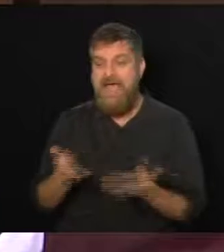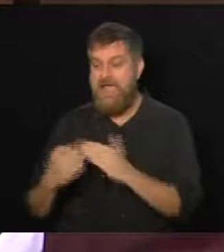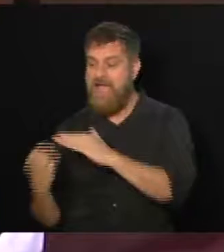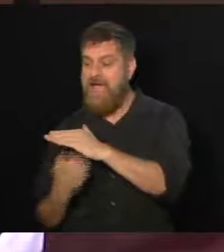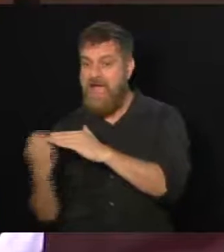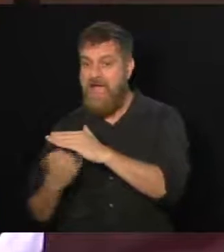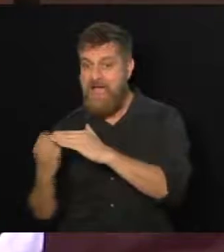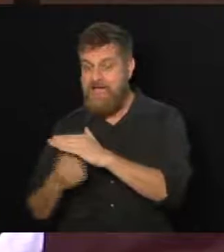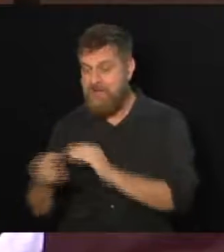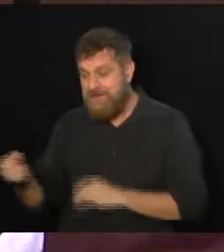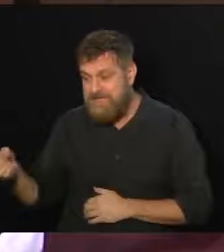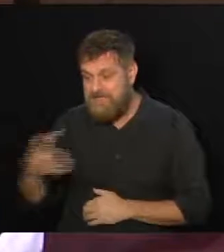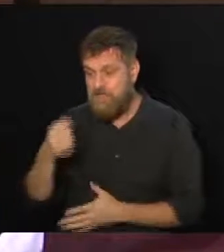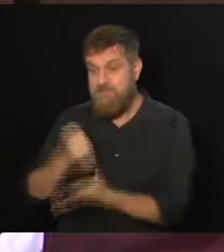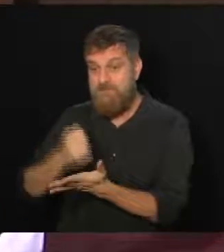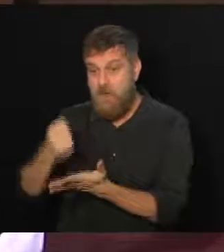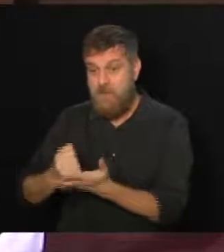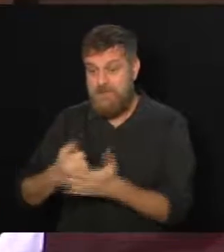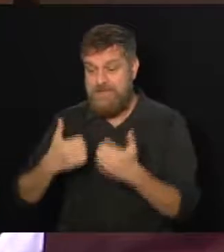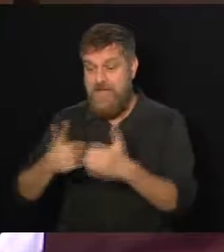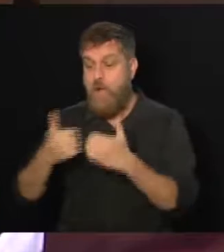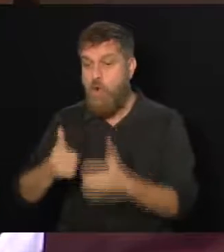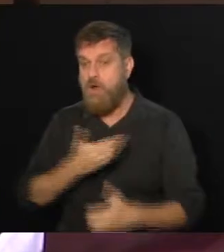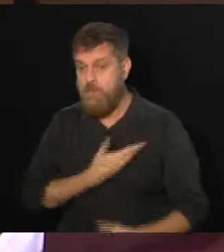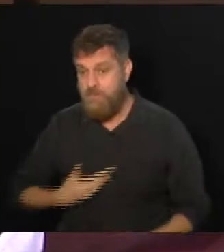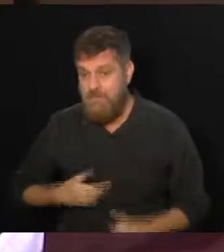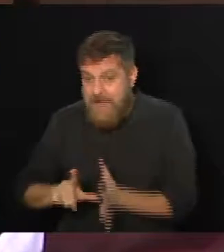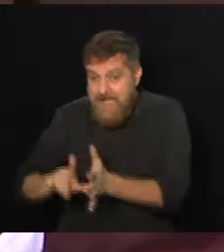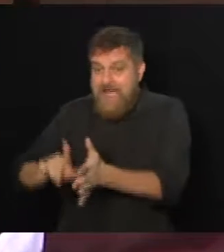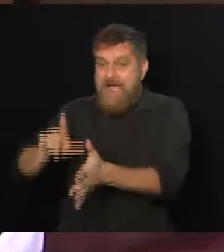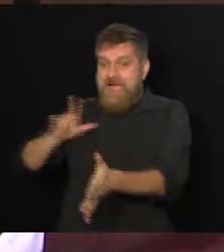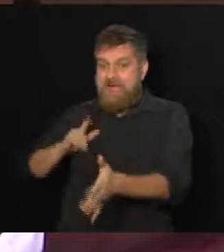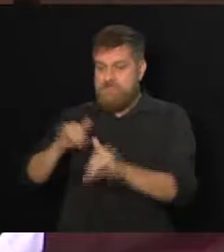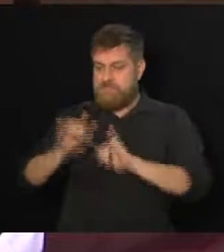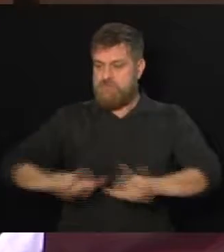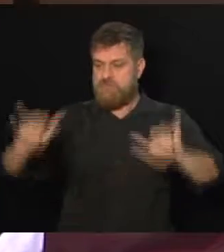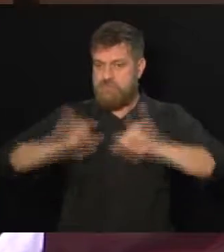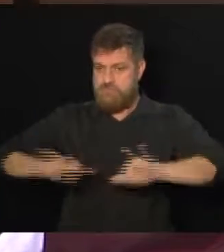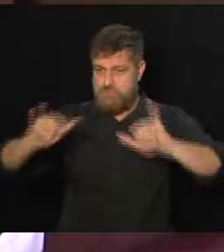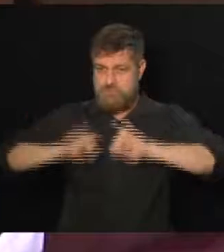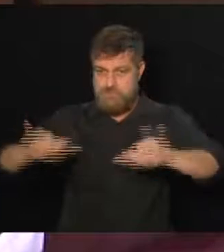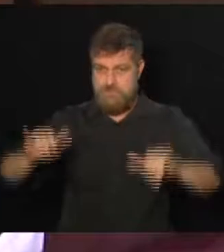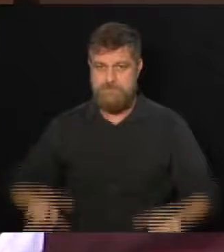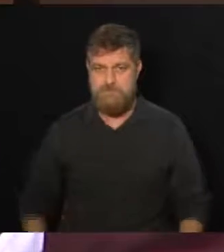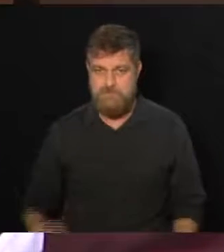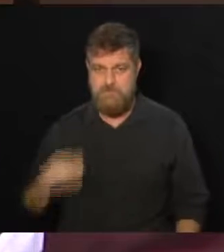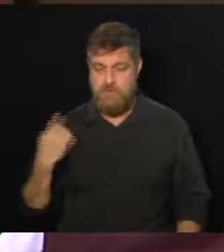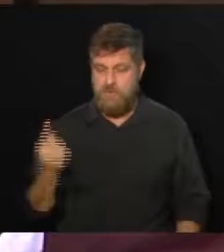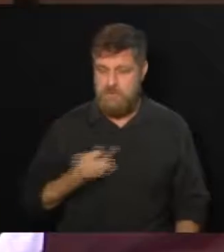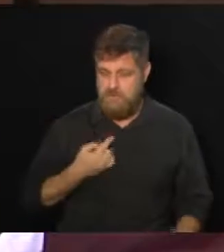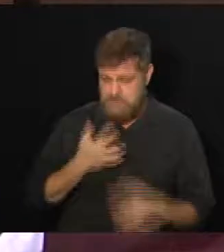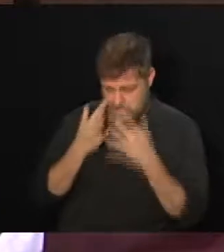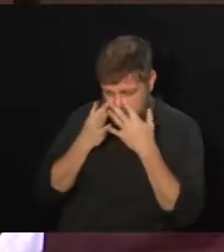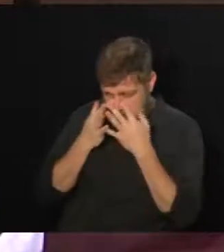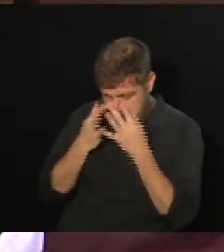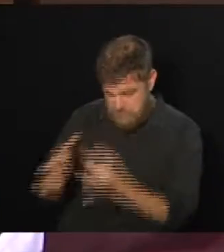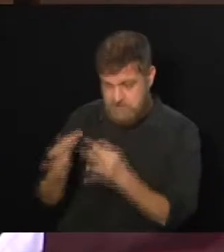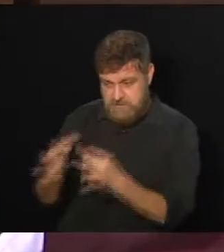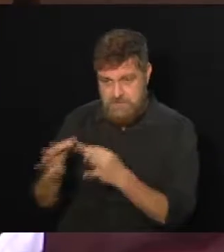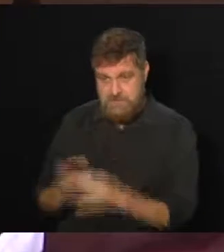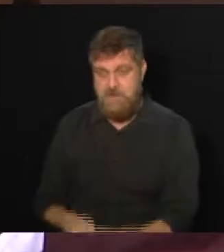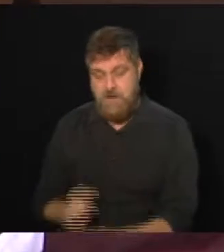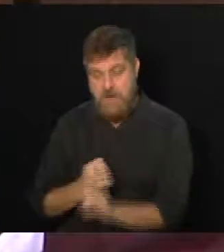novo sistema de transporte público municipal antes de sua publicação. Nós estamos começando a observar um grande movimento